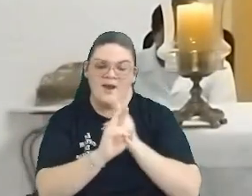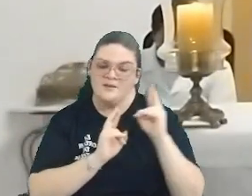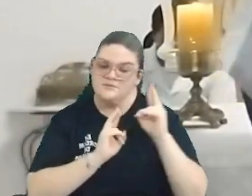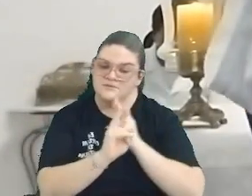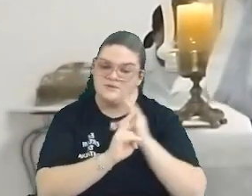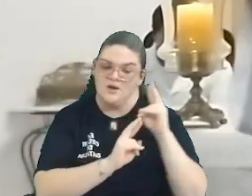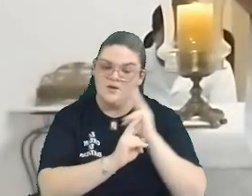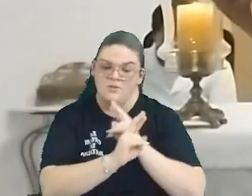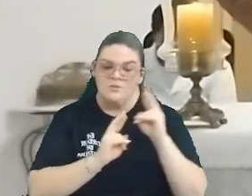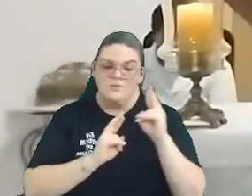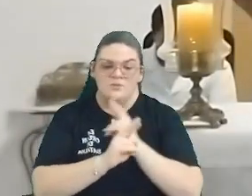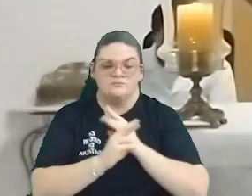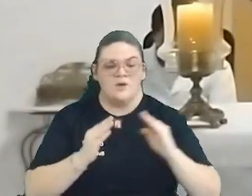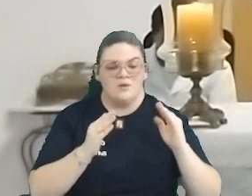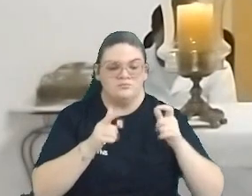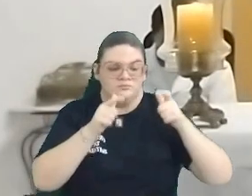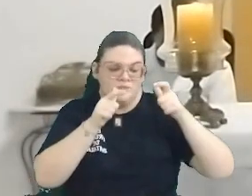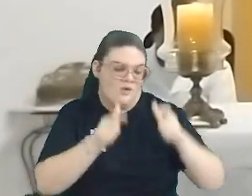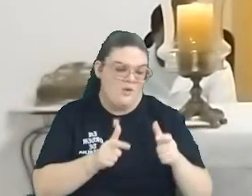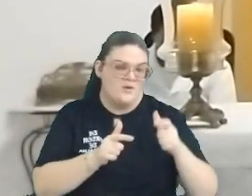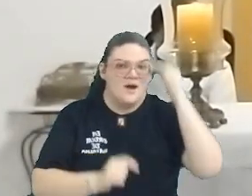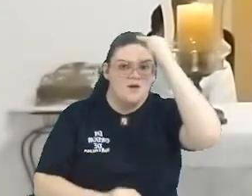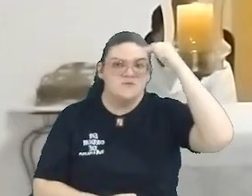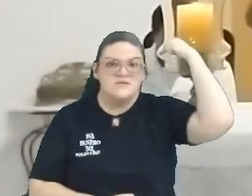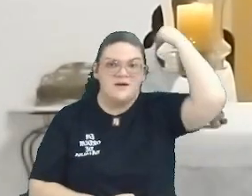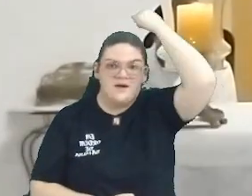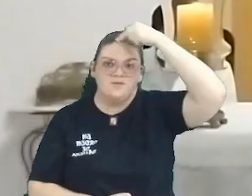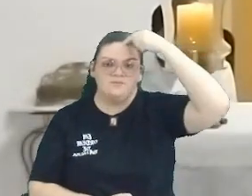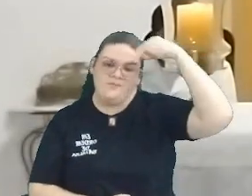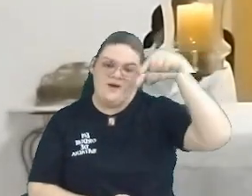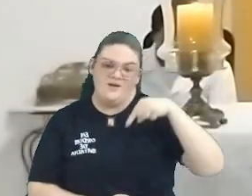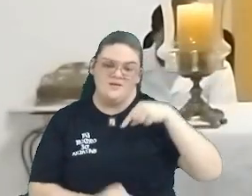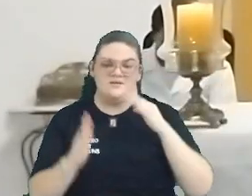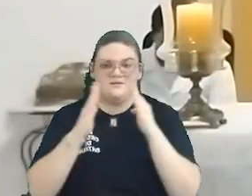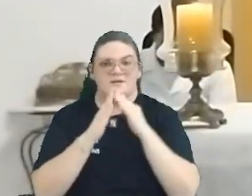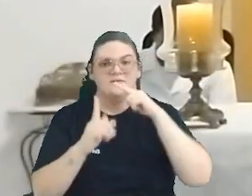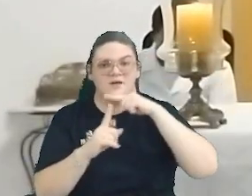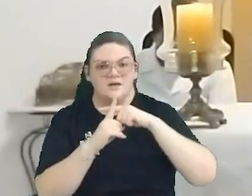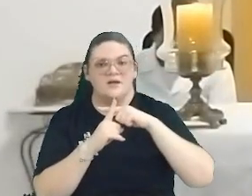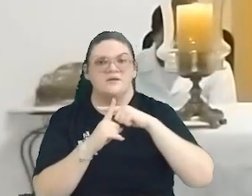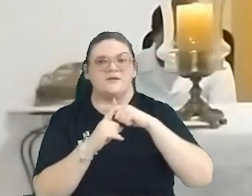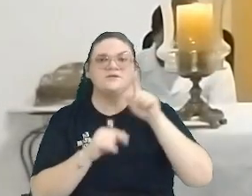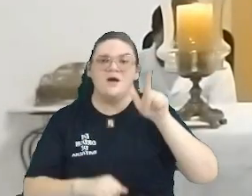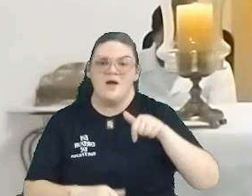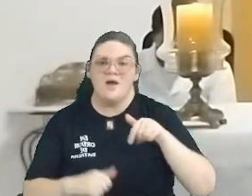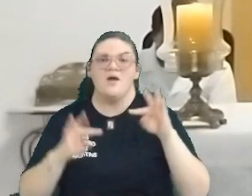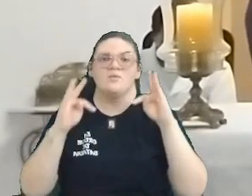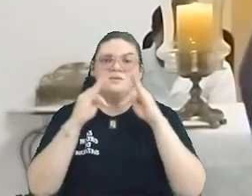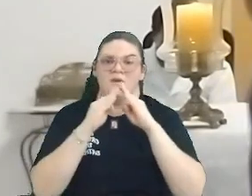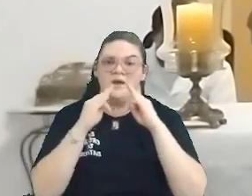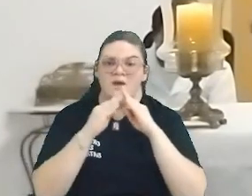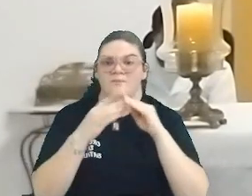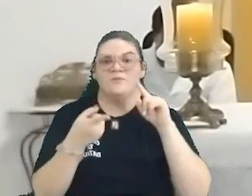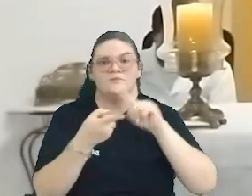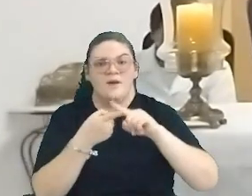Esta igreja matriz onde nós estamos é um templo que precisa receber